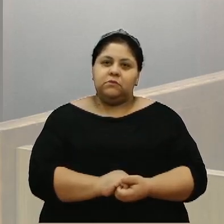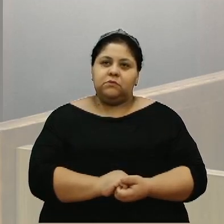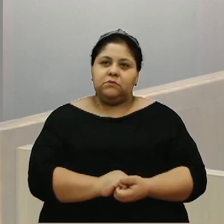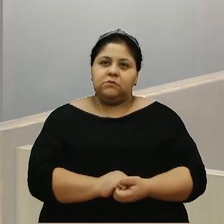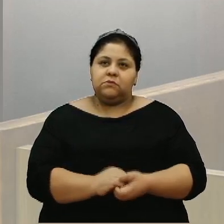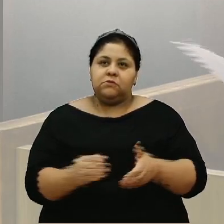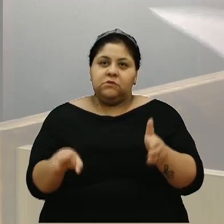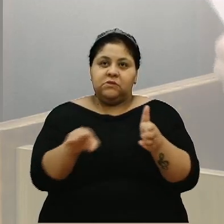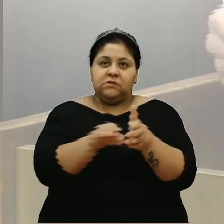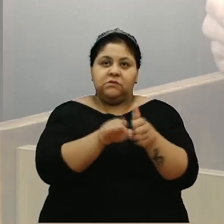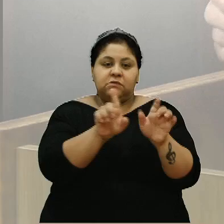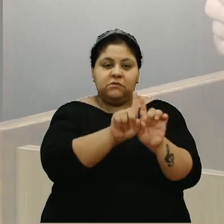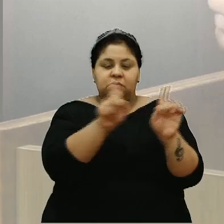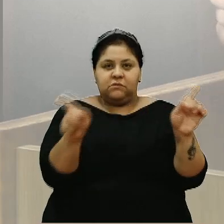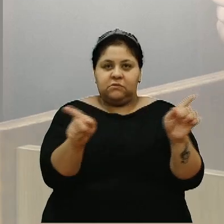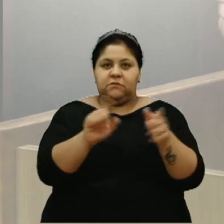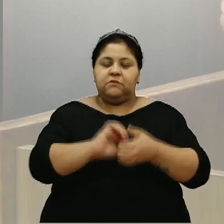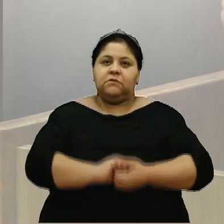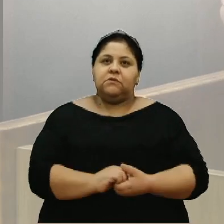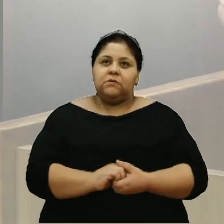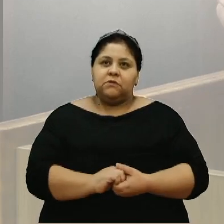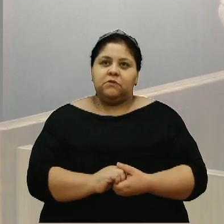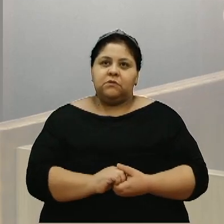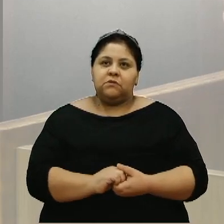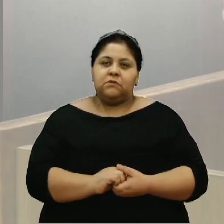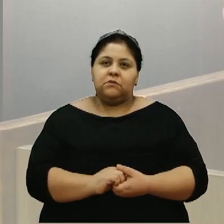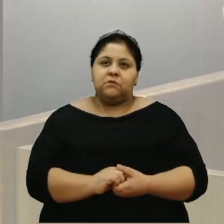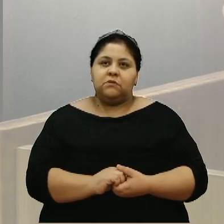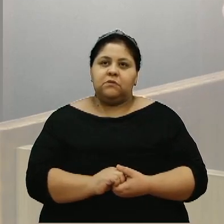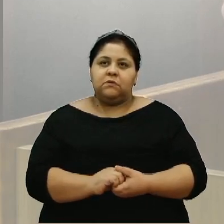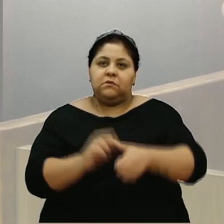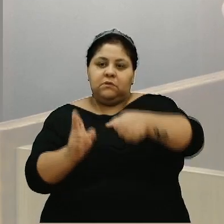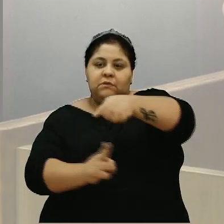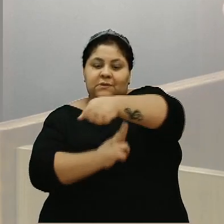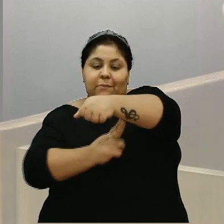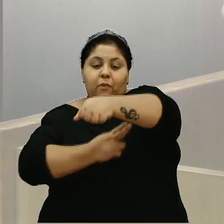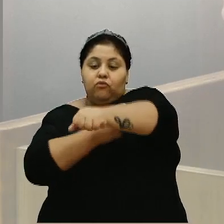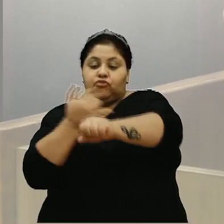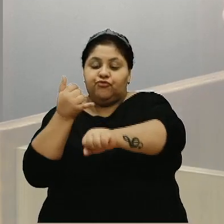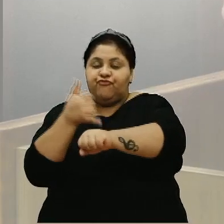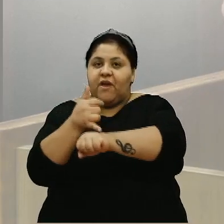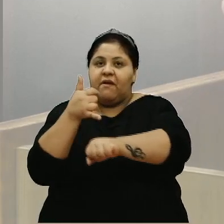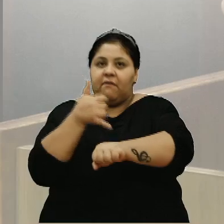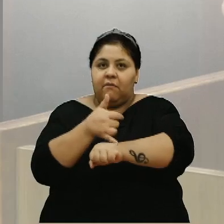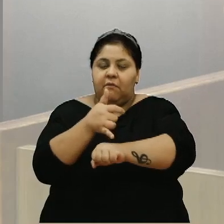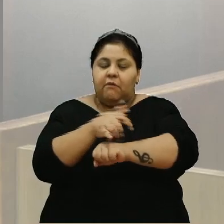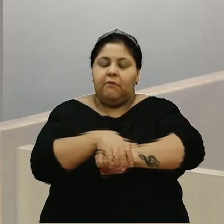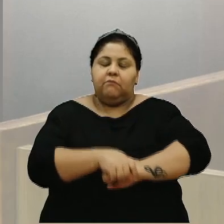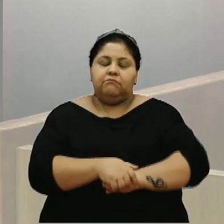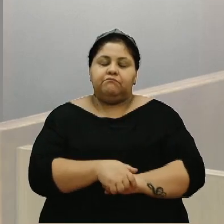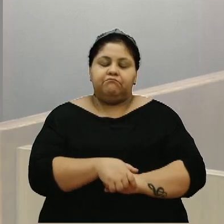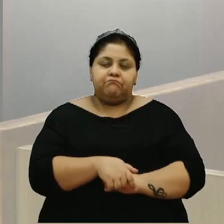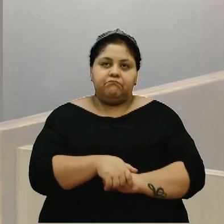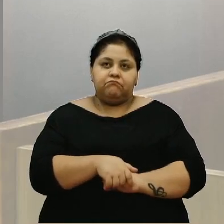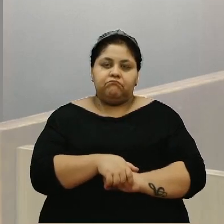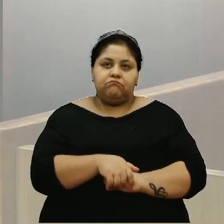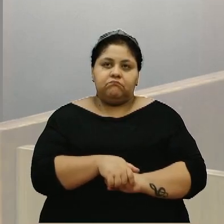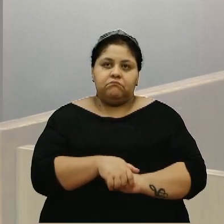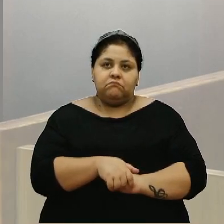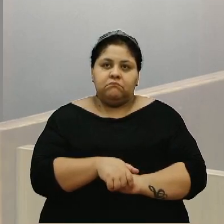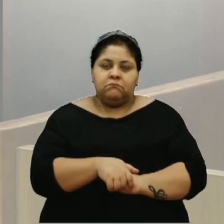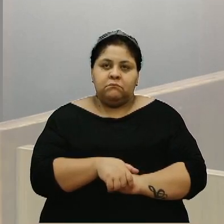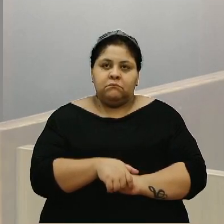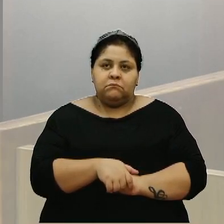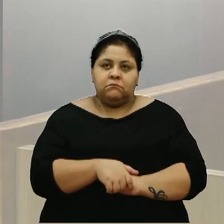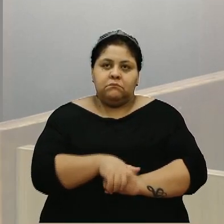até Gramado. Já que essa ponte de ferro segundo aí